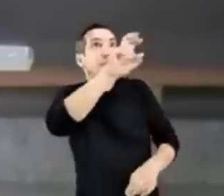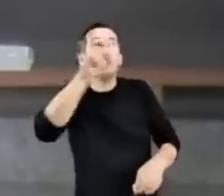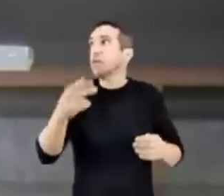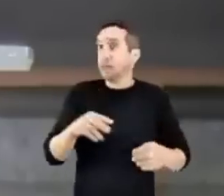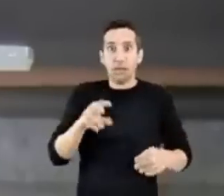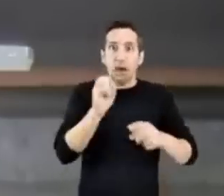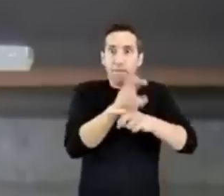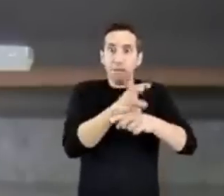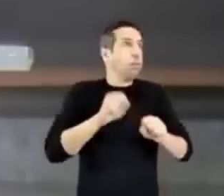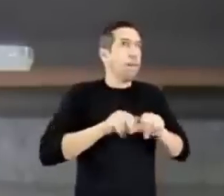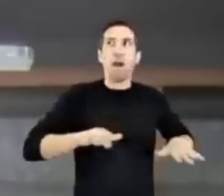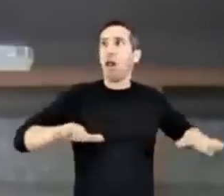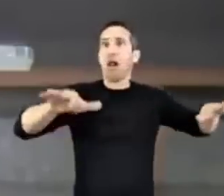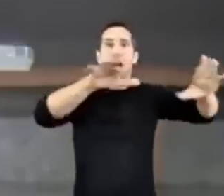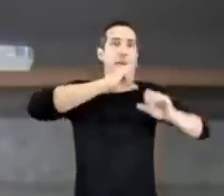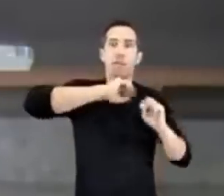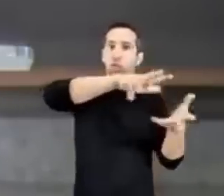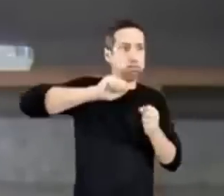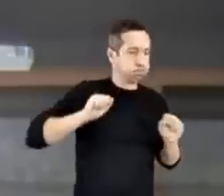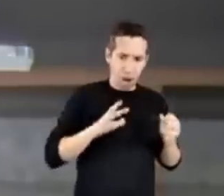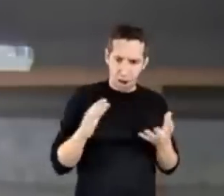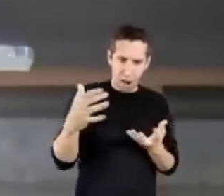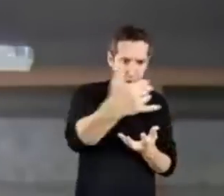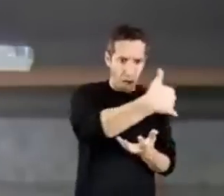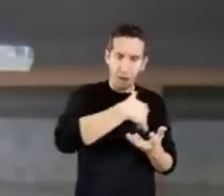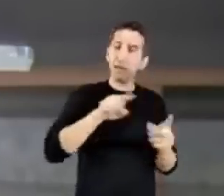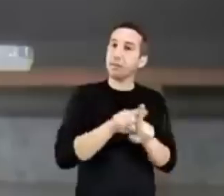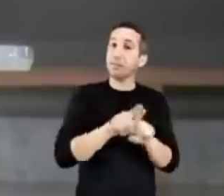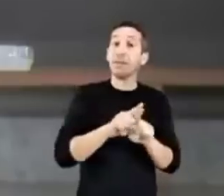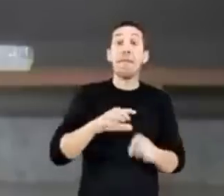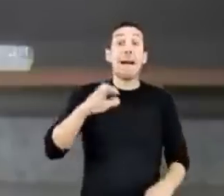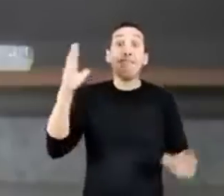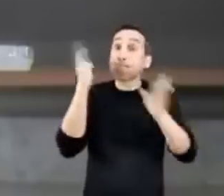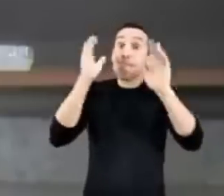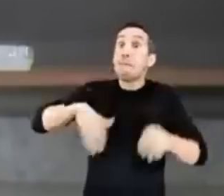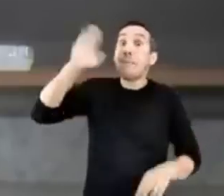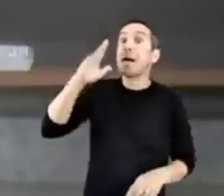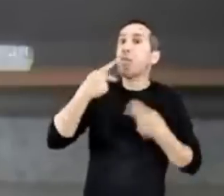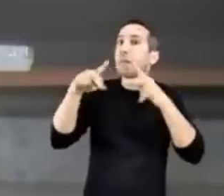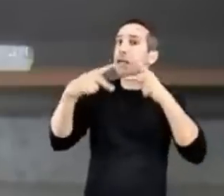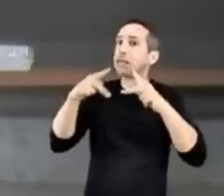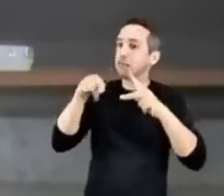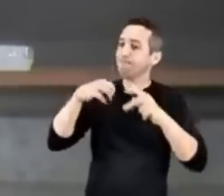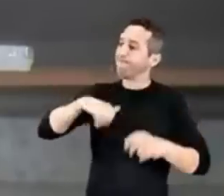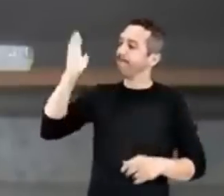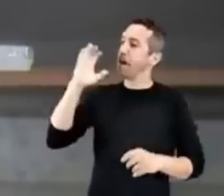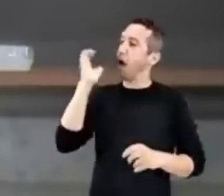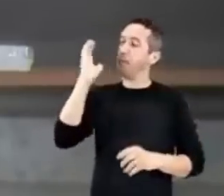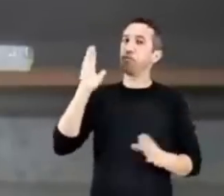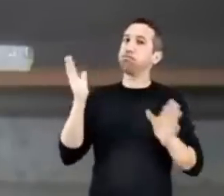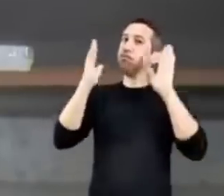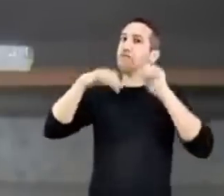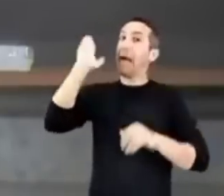veio esse essa pandemia vai ser E pior ainda rápido ainda a pregação do evangelho as coisas